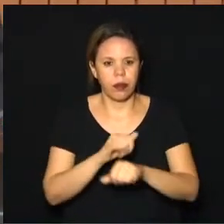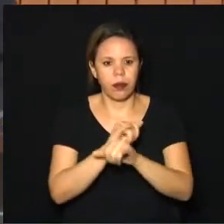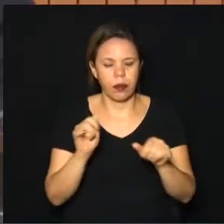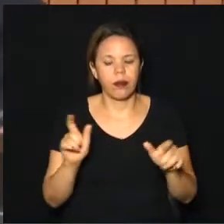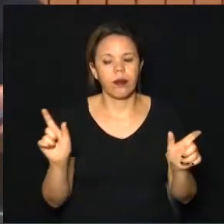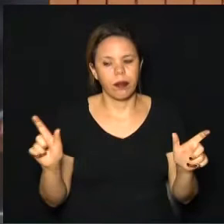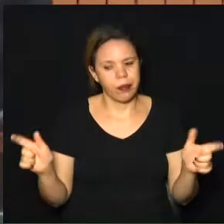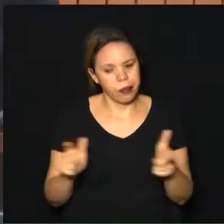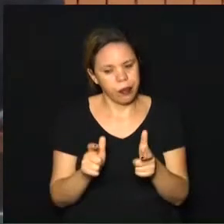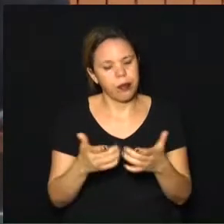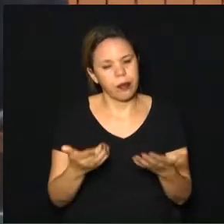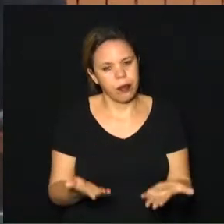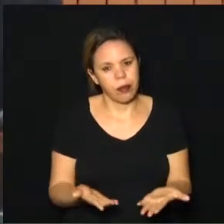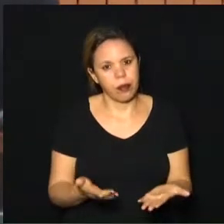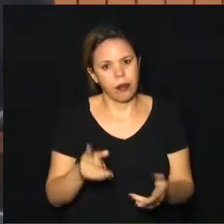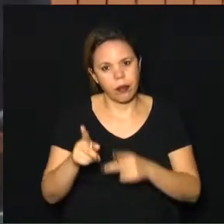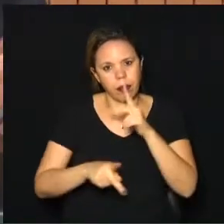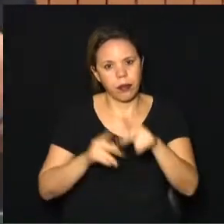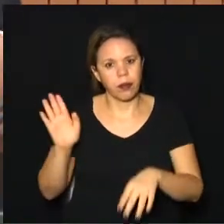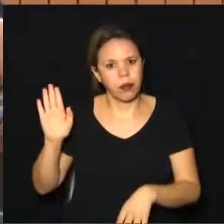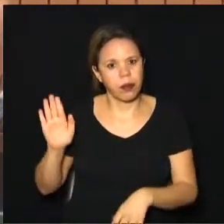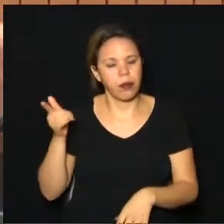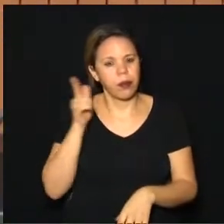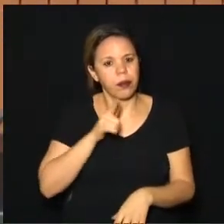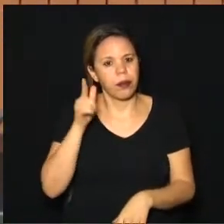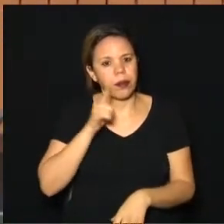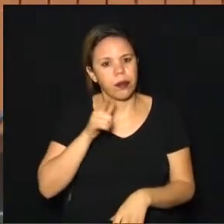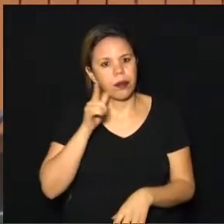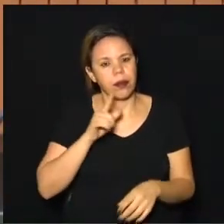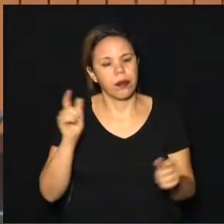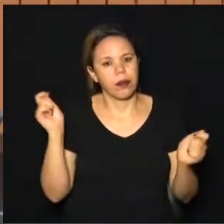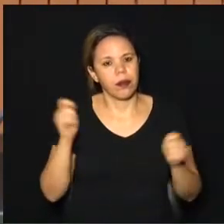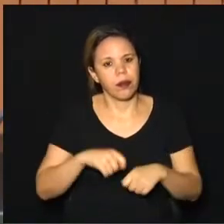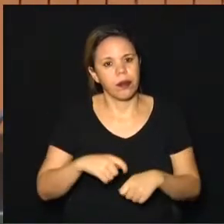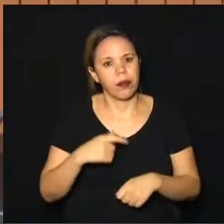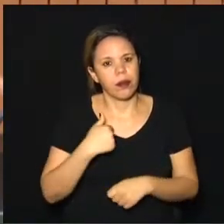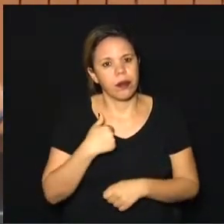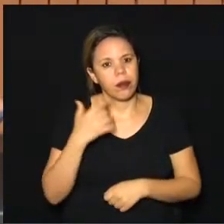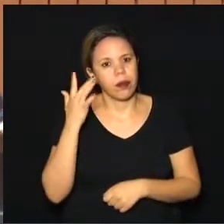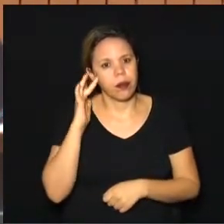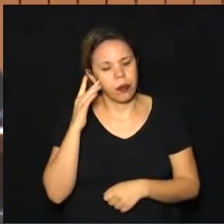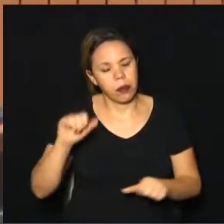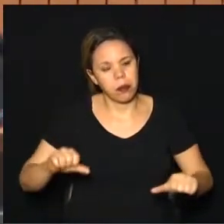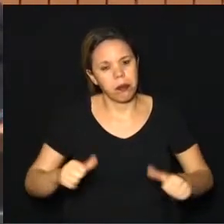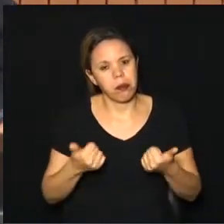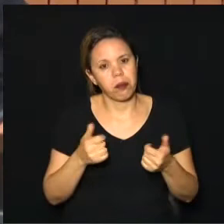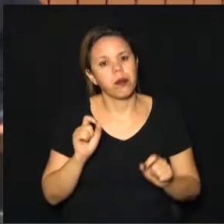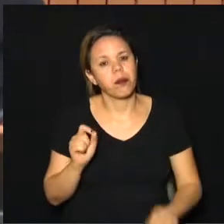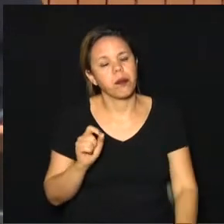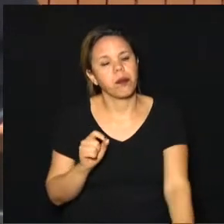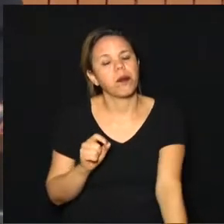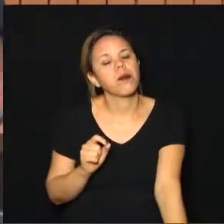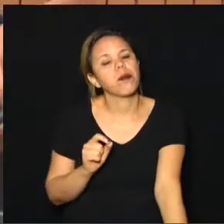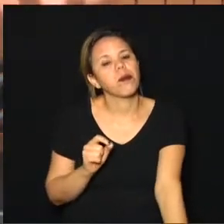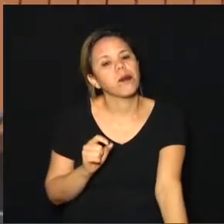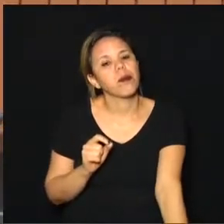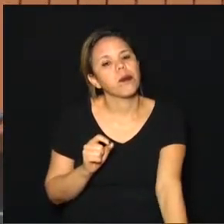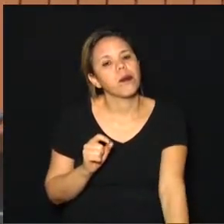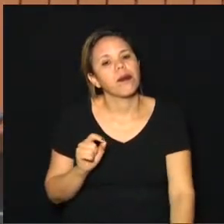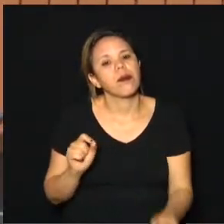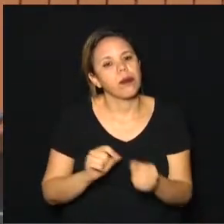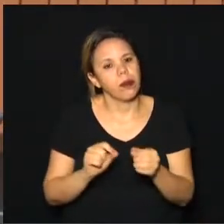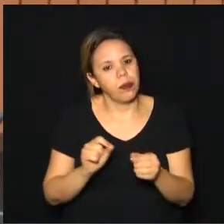curto, só que os pré-candidatos ganharam uma possibilidade que eu julgo bastante positiva, que é de fazer